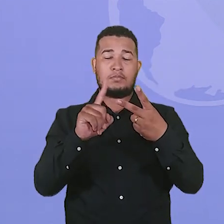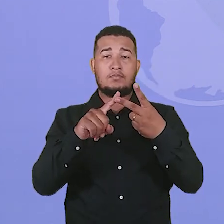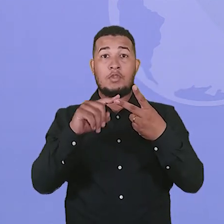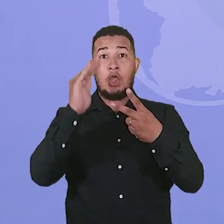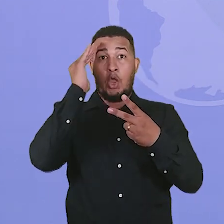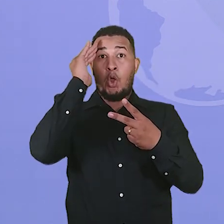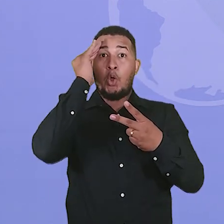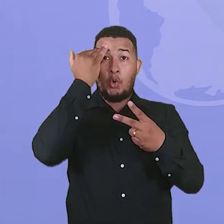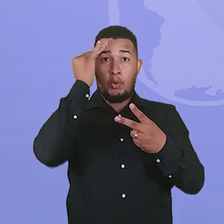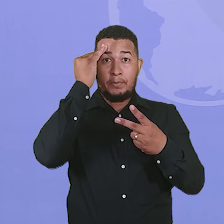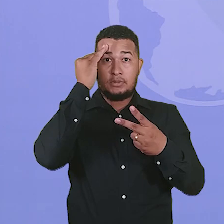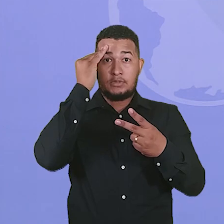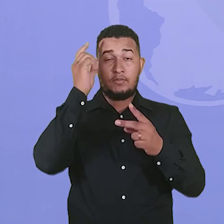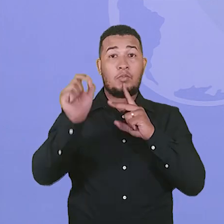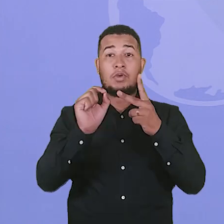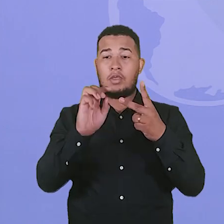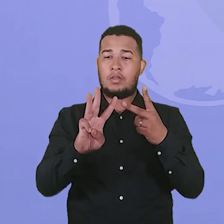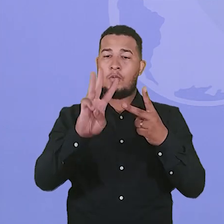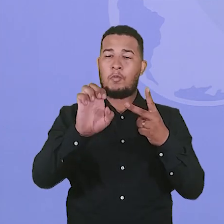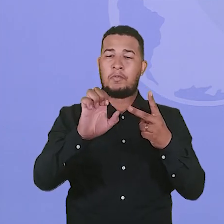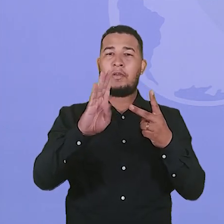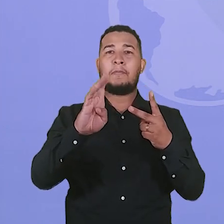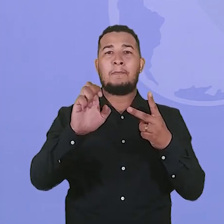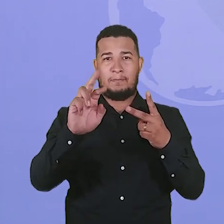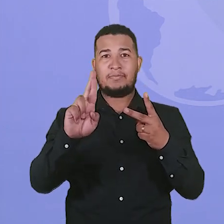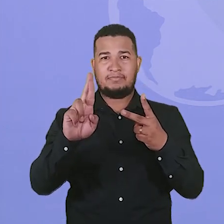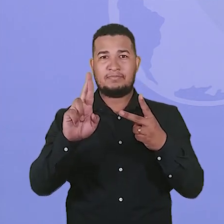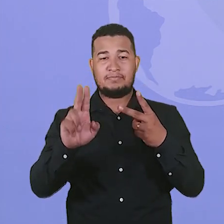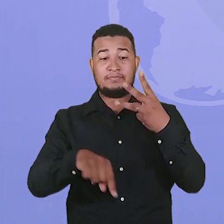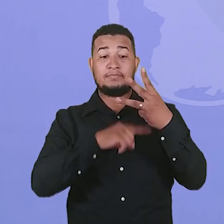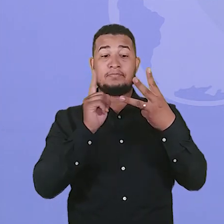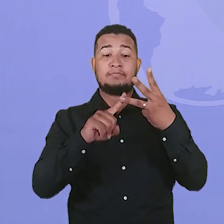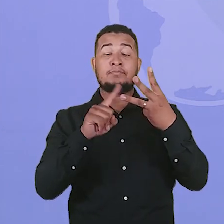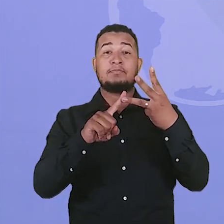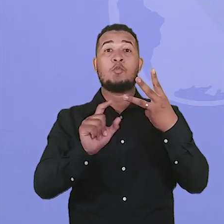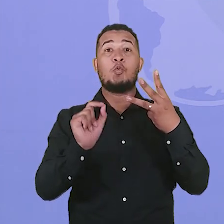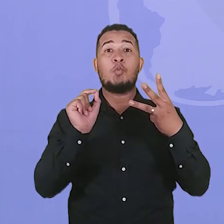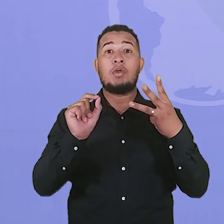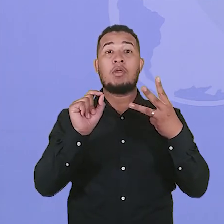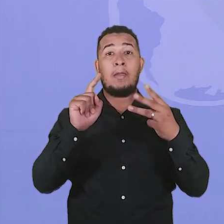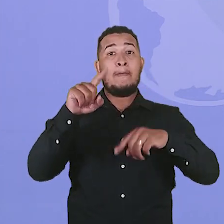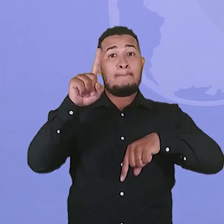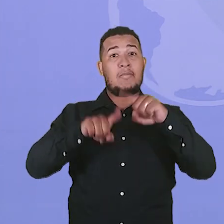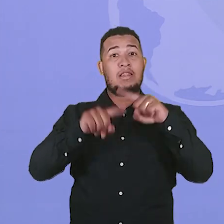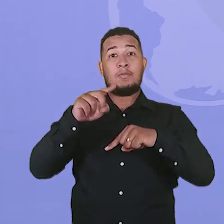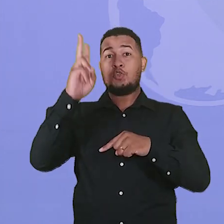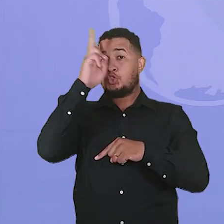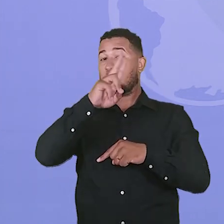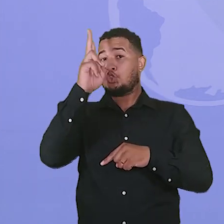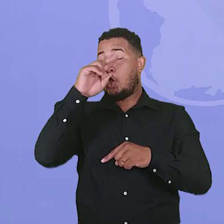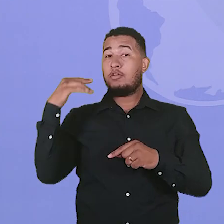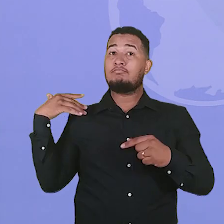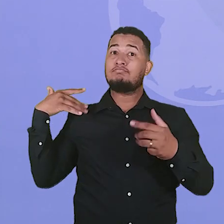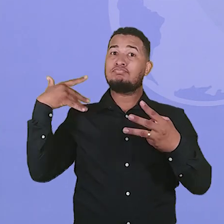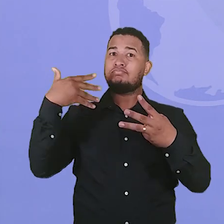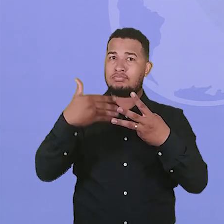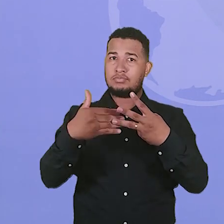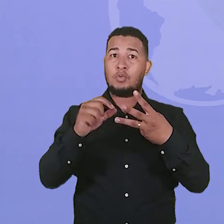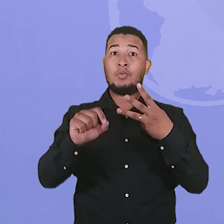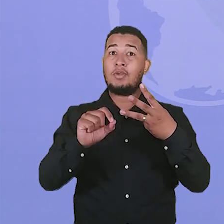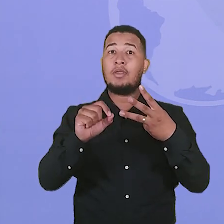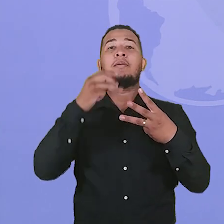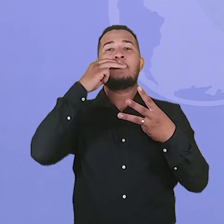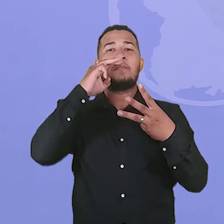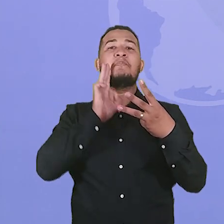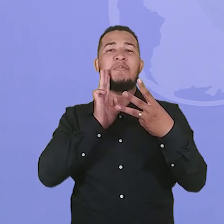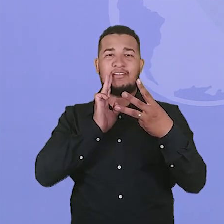método compreensivo, ligado ao Max Weber, e o método do materialismo histórico dialético,